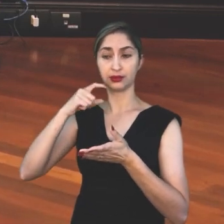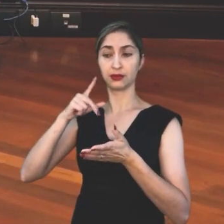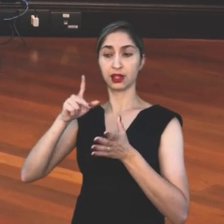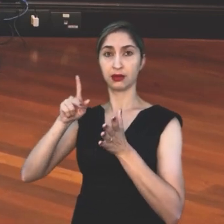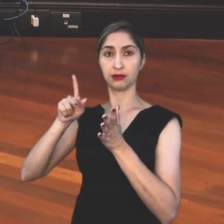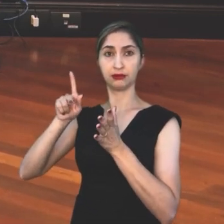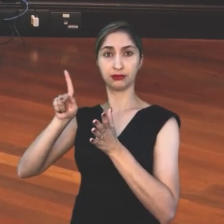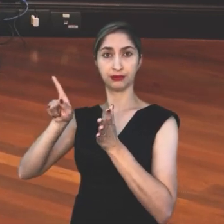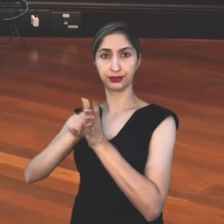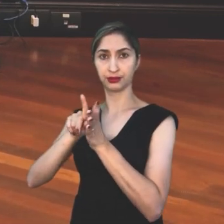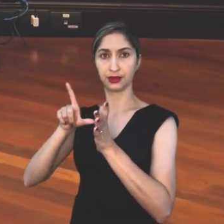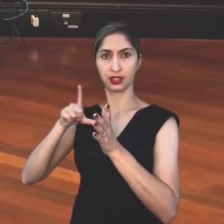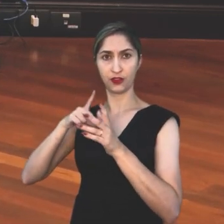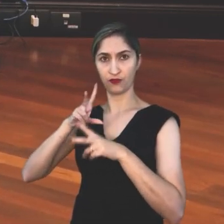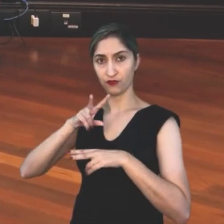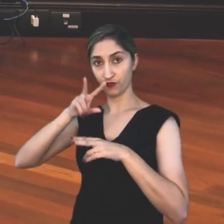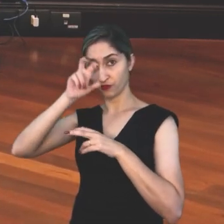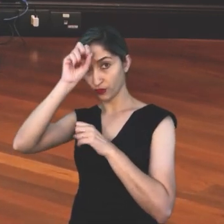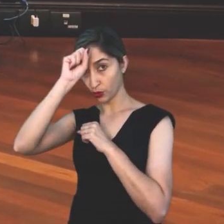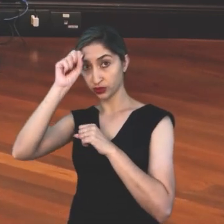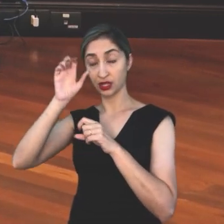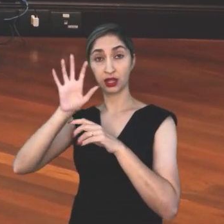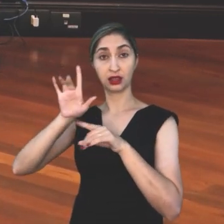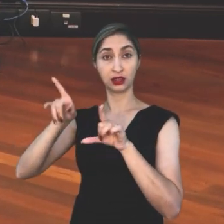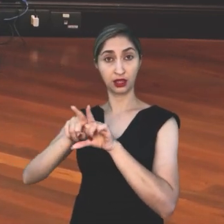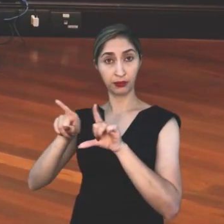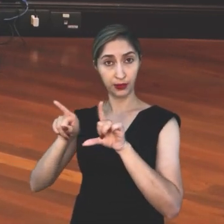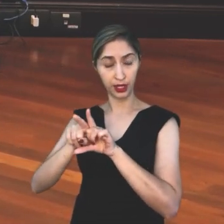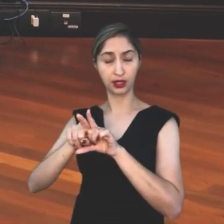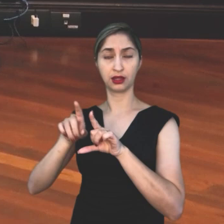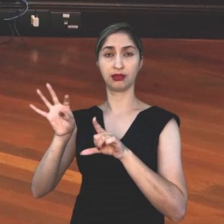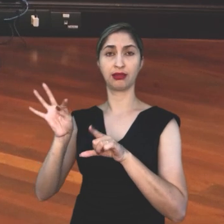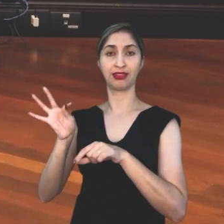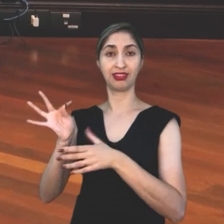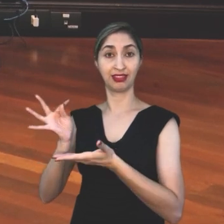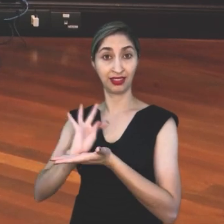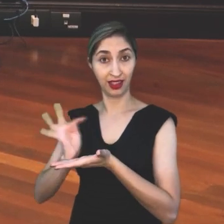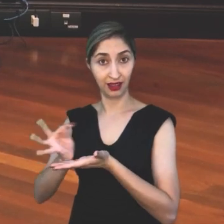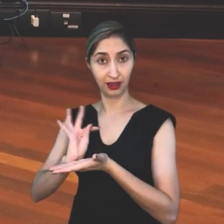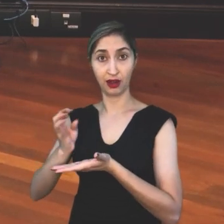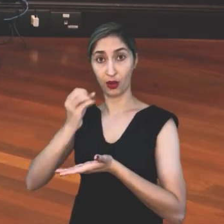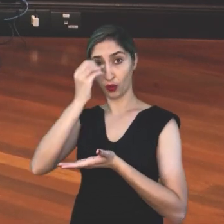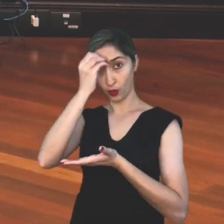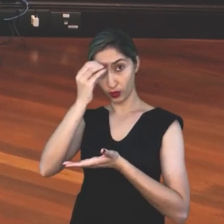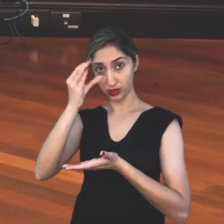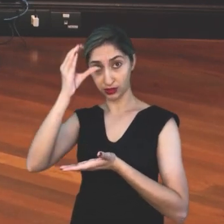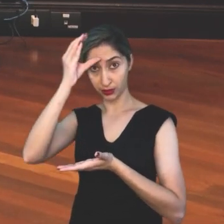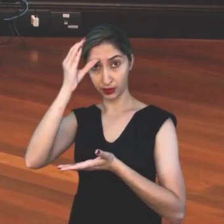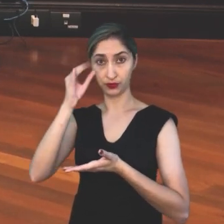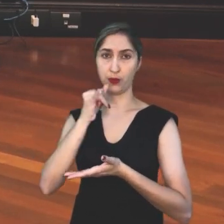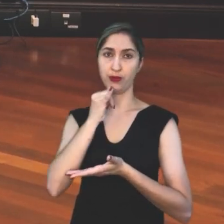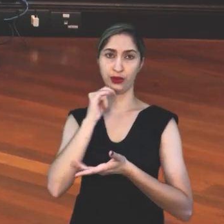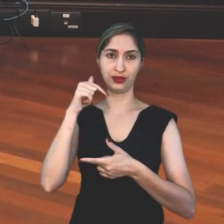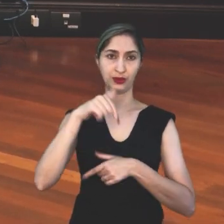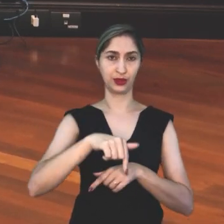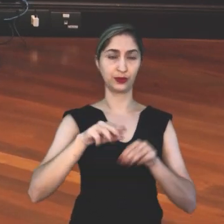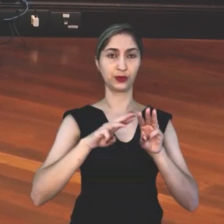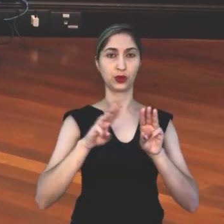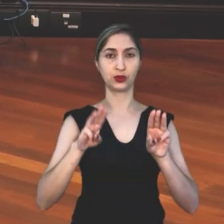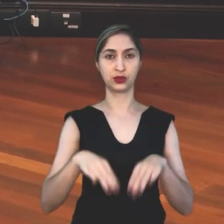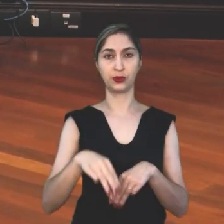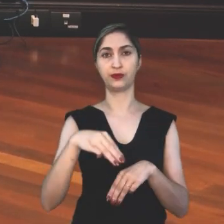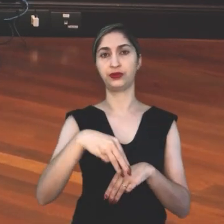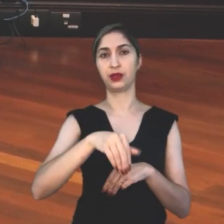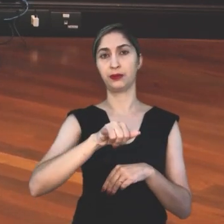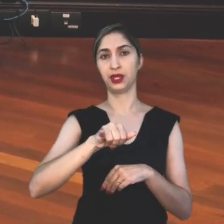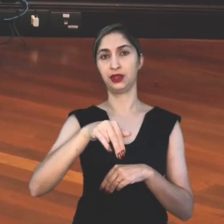trazem apenas um trabalho de mão de obra, né, um trabalho de força, vem também com muitos saberes, com muita técnica. E quando a gente fala, né,